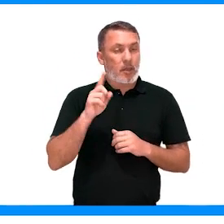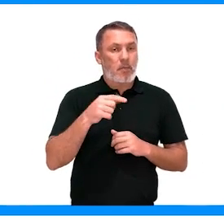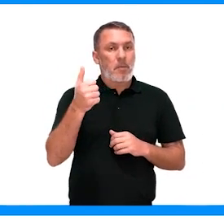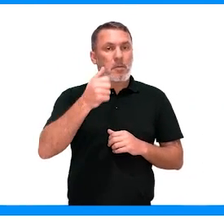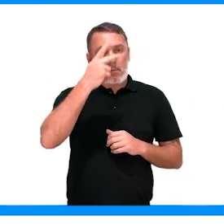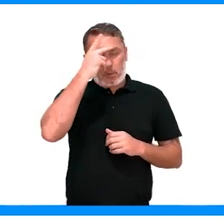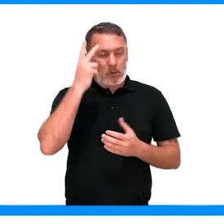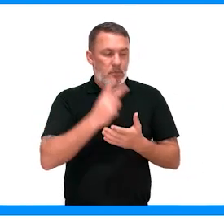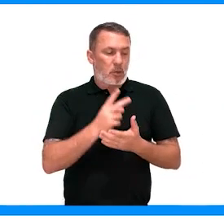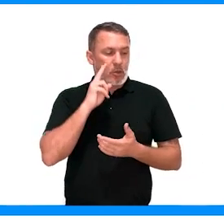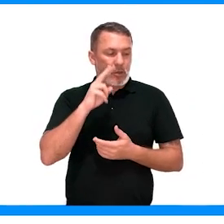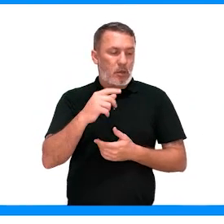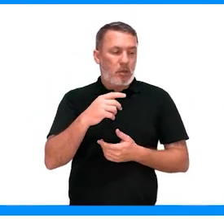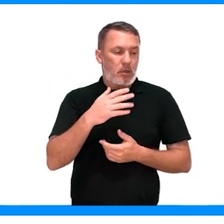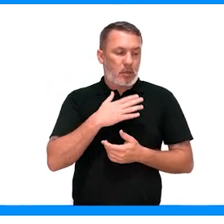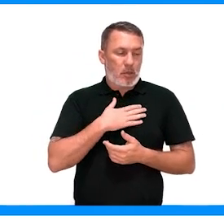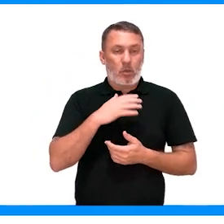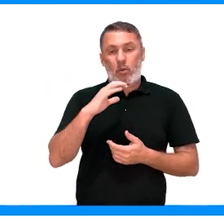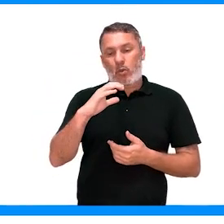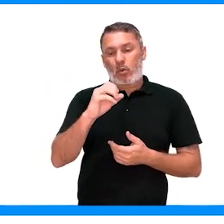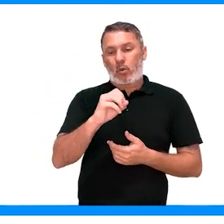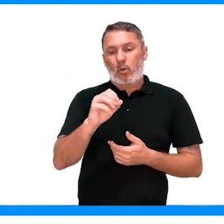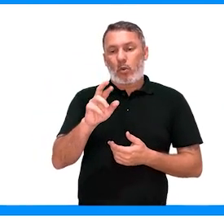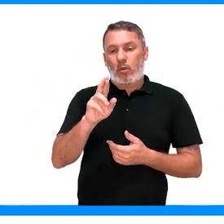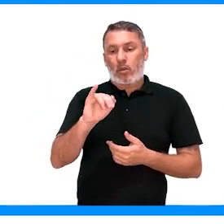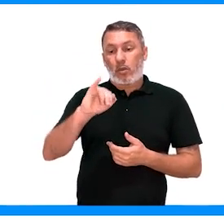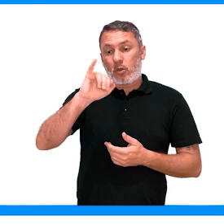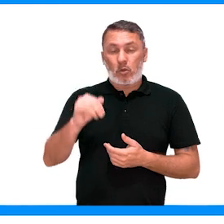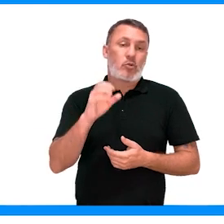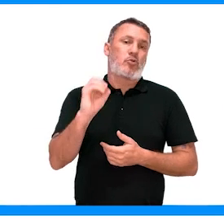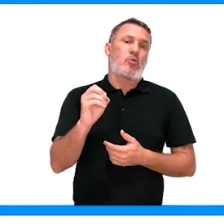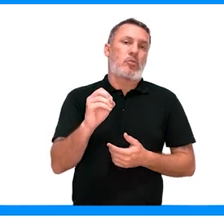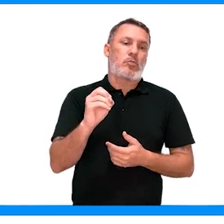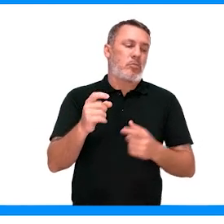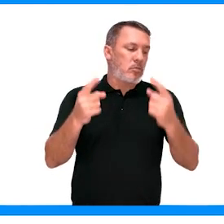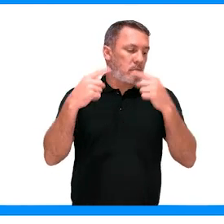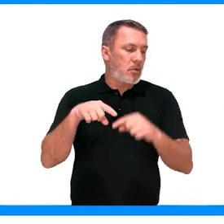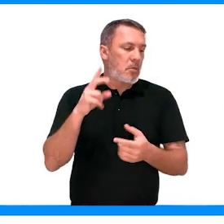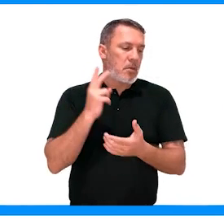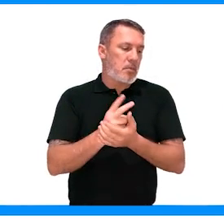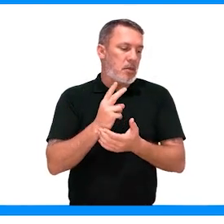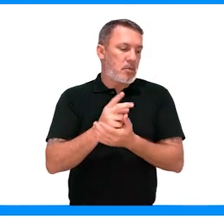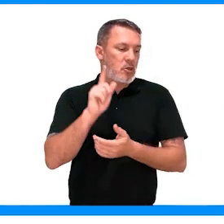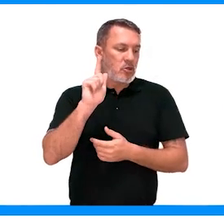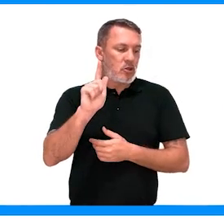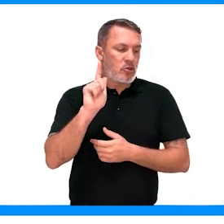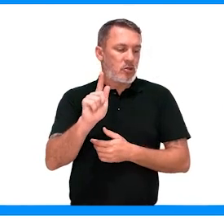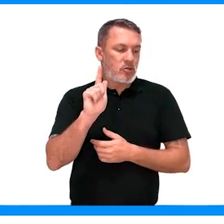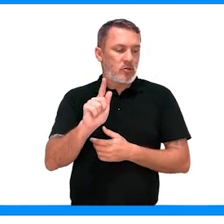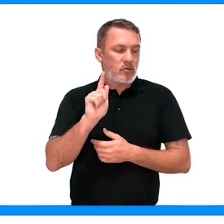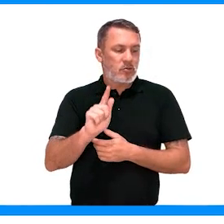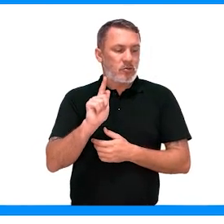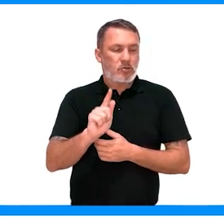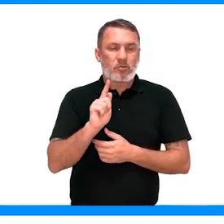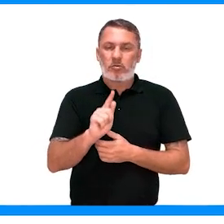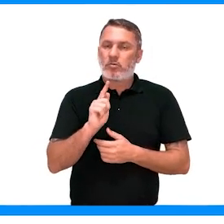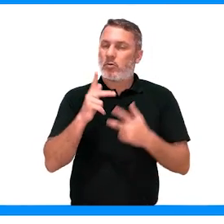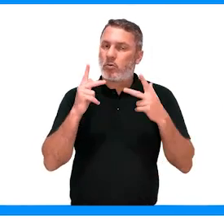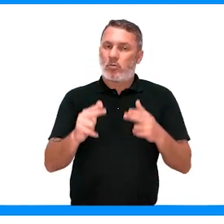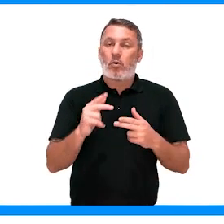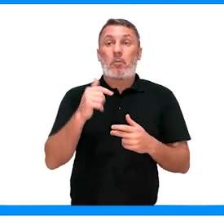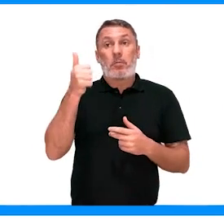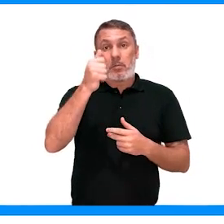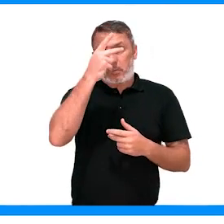ele vai ficar na primeira pessoa. Yo corrijo, tú corriges, él corrige. Nosotros corrigimos, vosotros